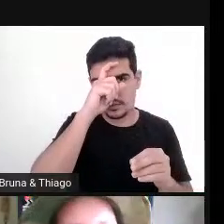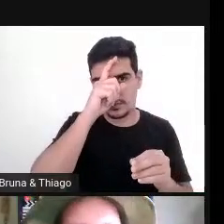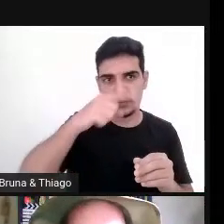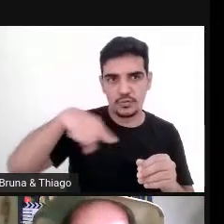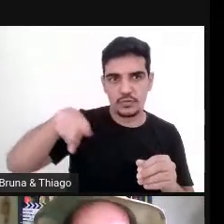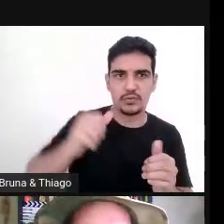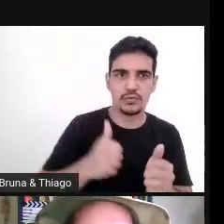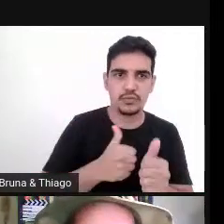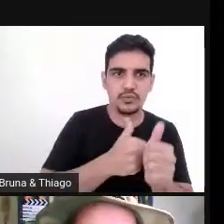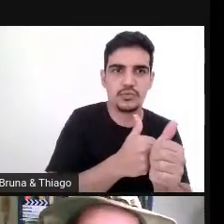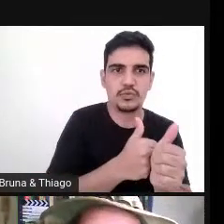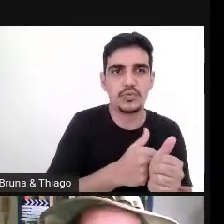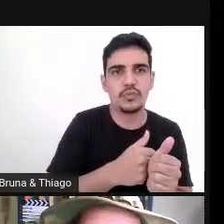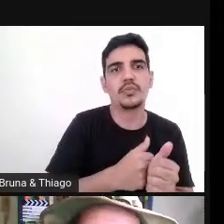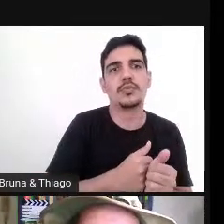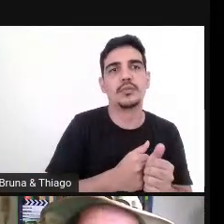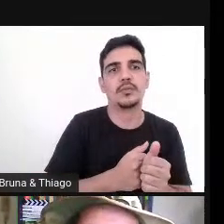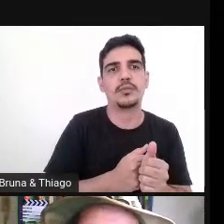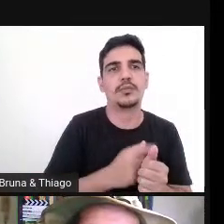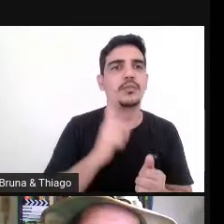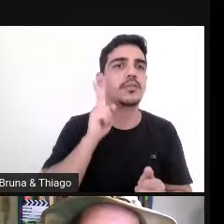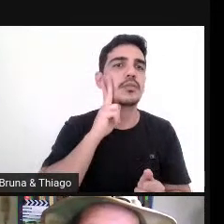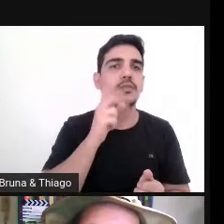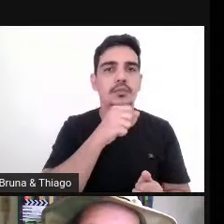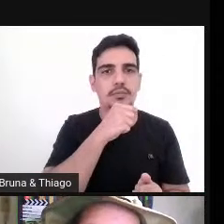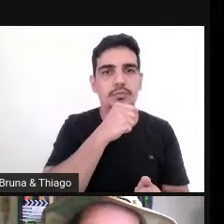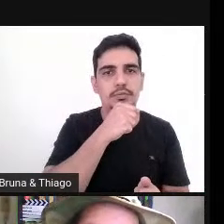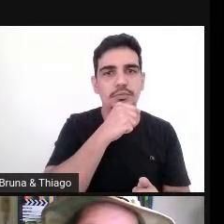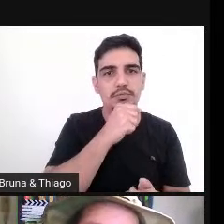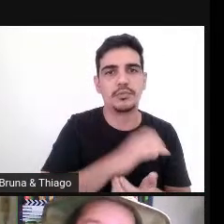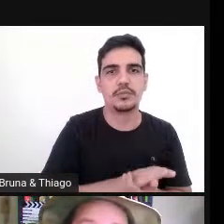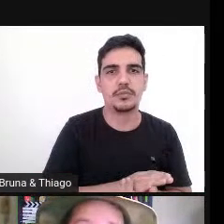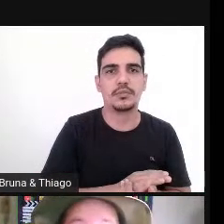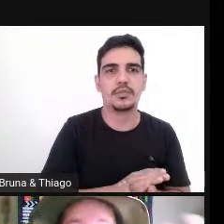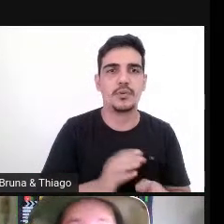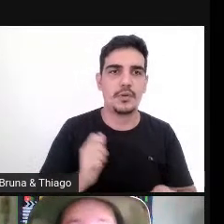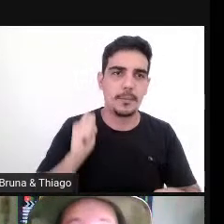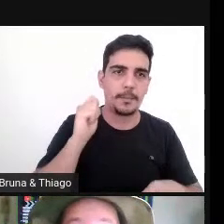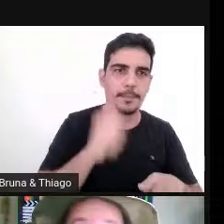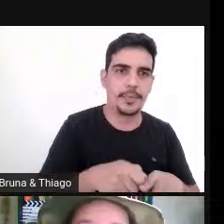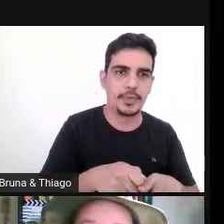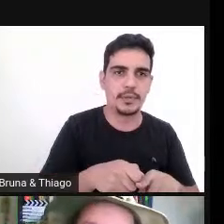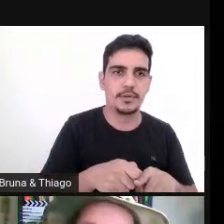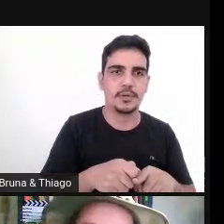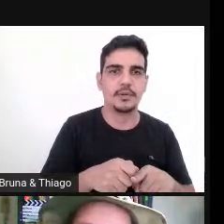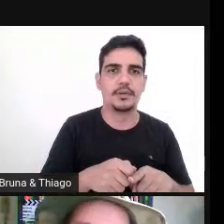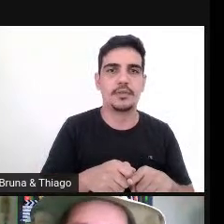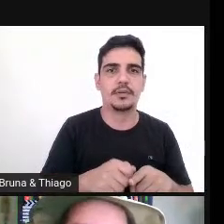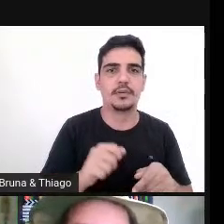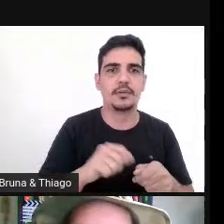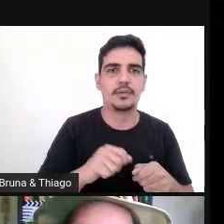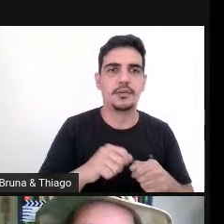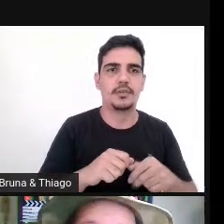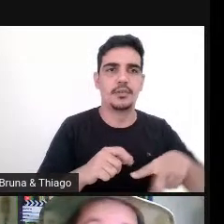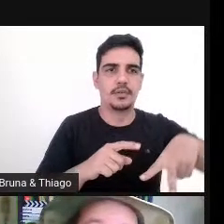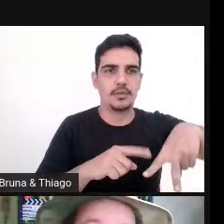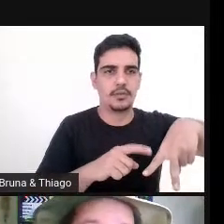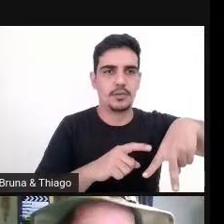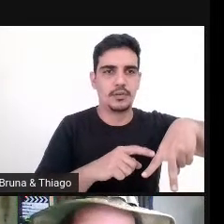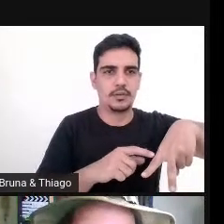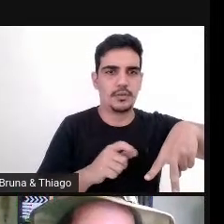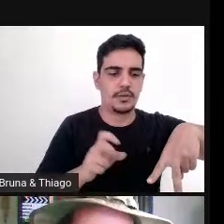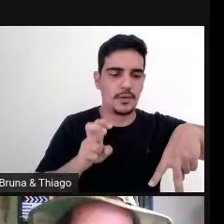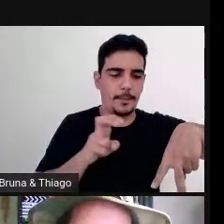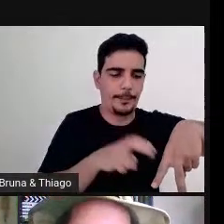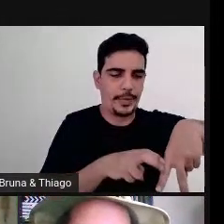cobra junto com o paciente. Tá vendo aqui? Ela deu uma machadada, infelizmente matou a cobra e ela ocasionou um acidente na coxa dele. É, o